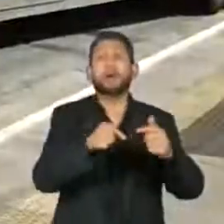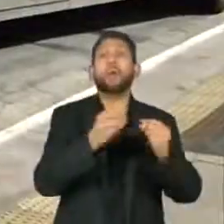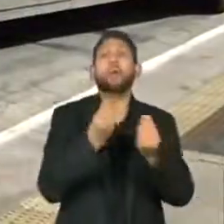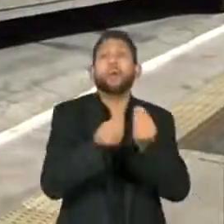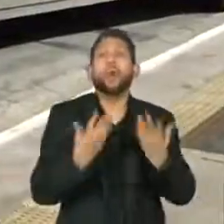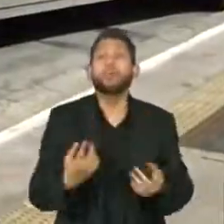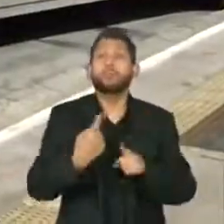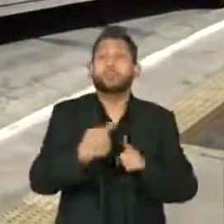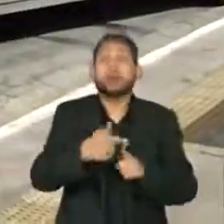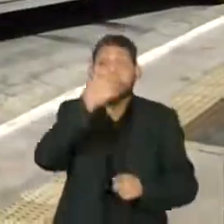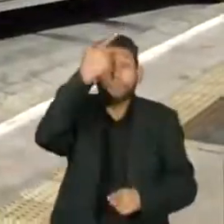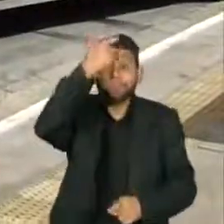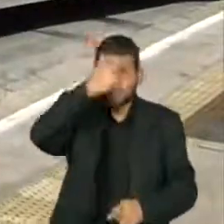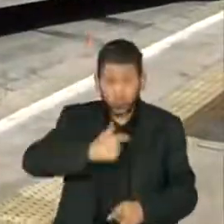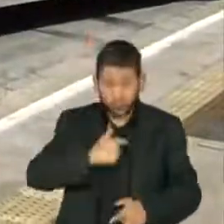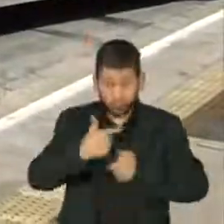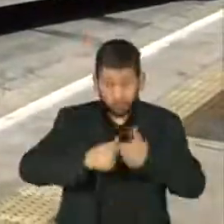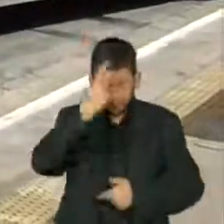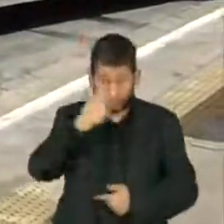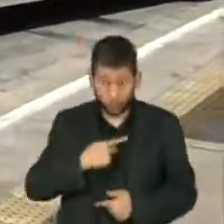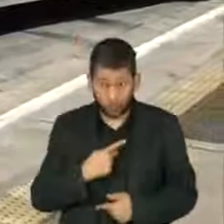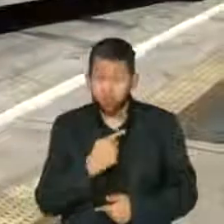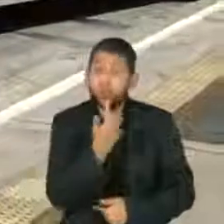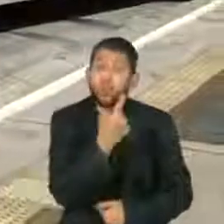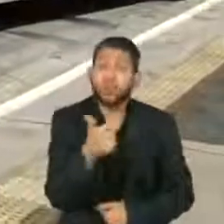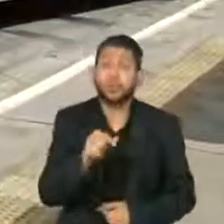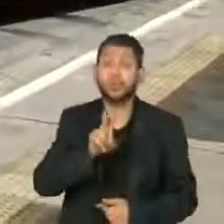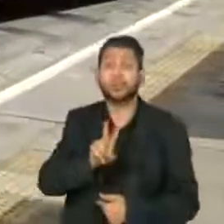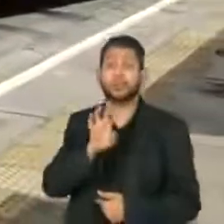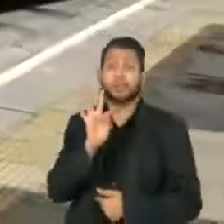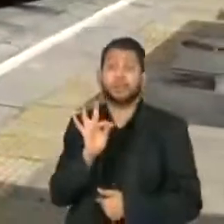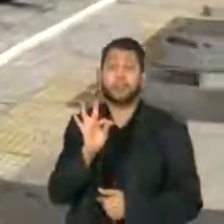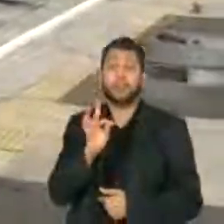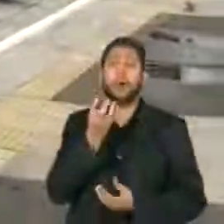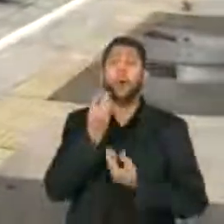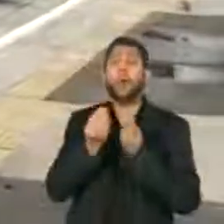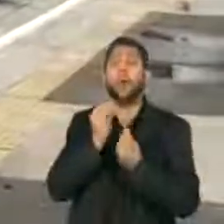O custo desse movimento para chegar ao trabalho é só do...